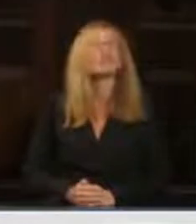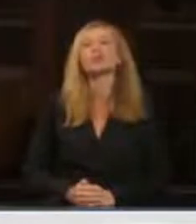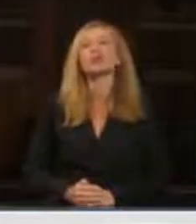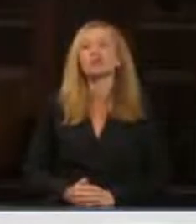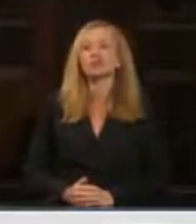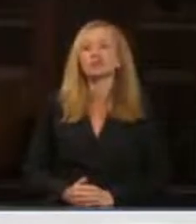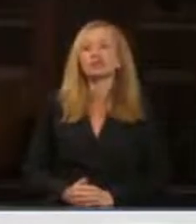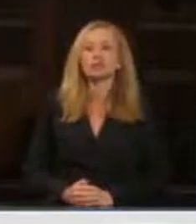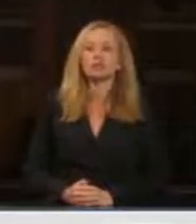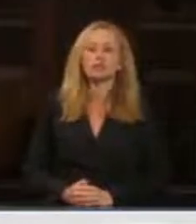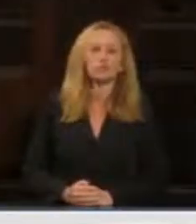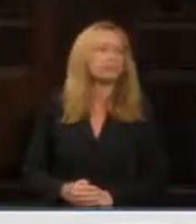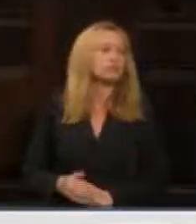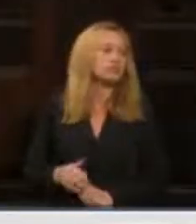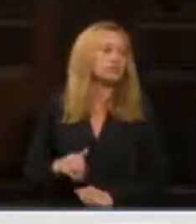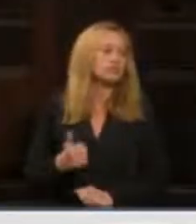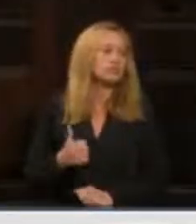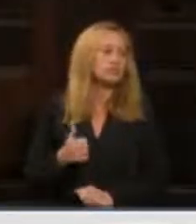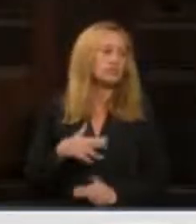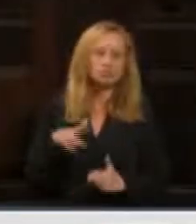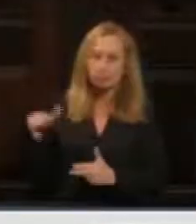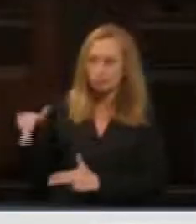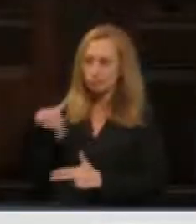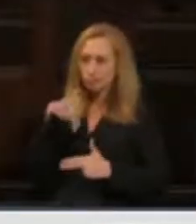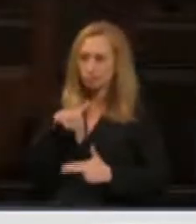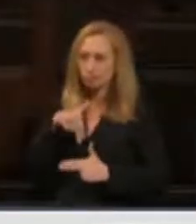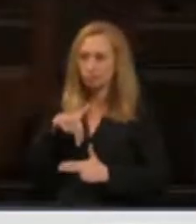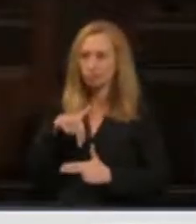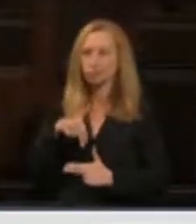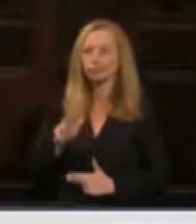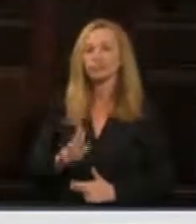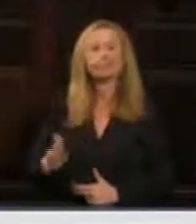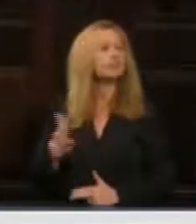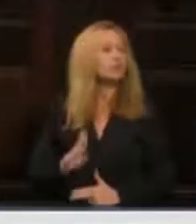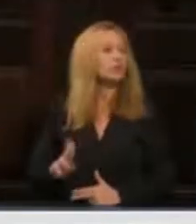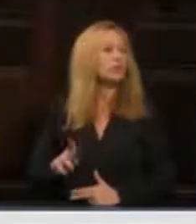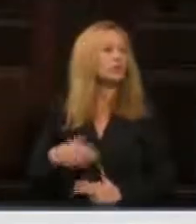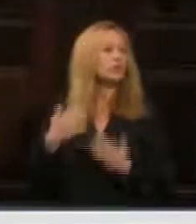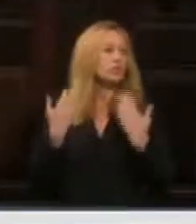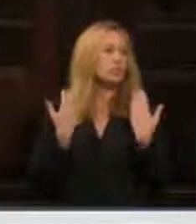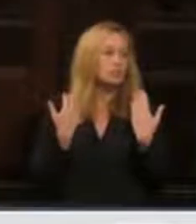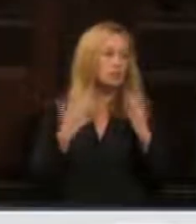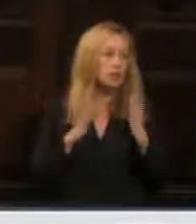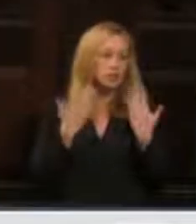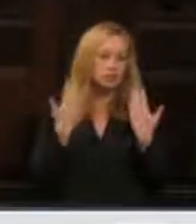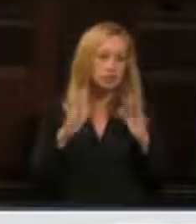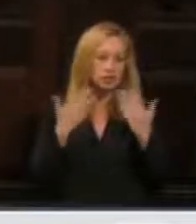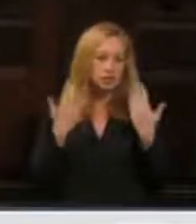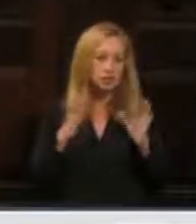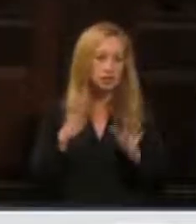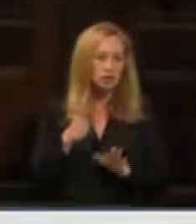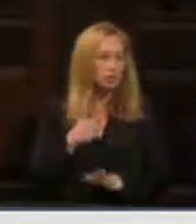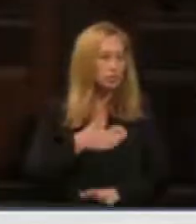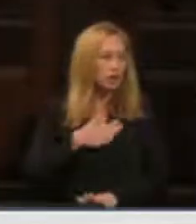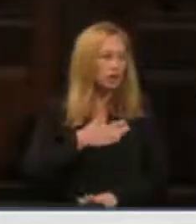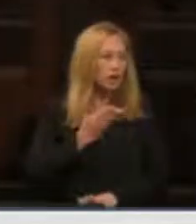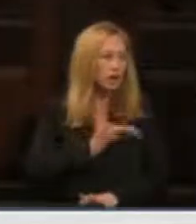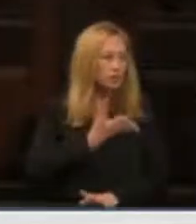Primeiramente, com satisfação, faço uso da tribuna para parabenizar o meu amigo, o meu